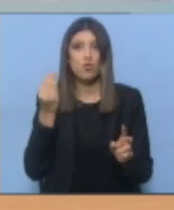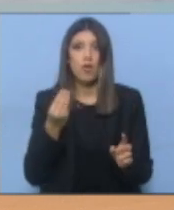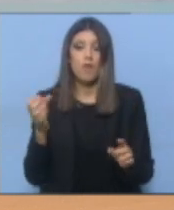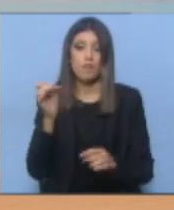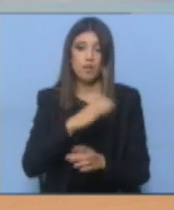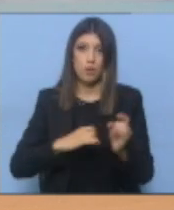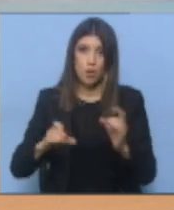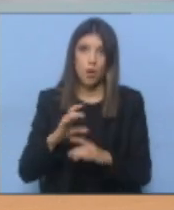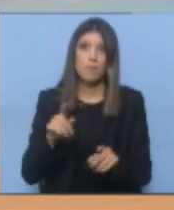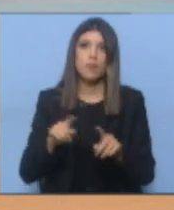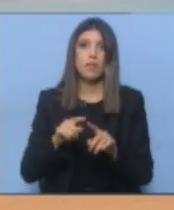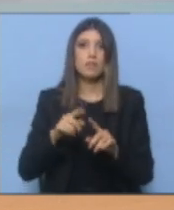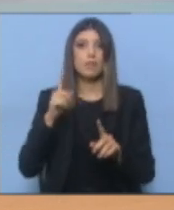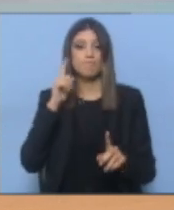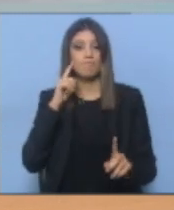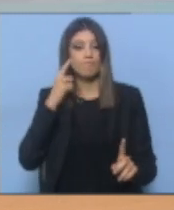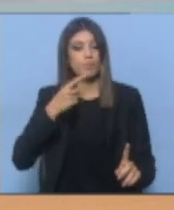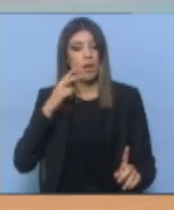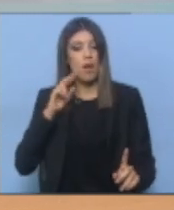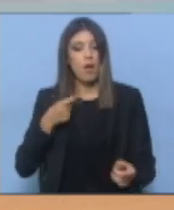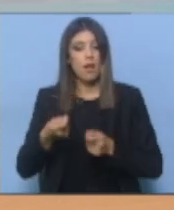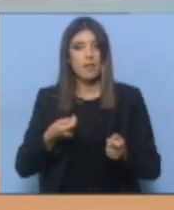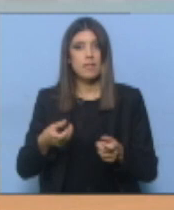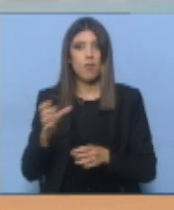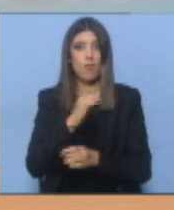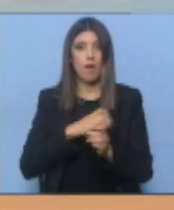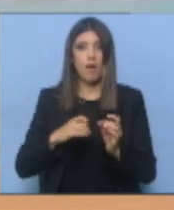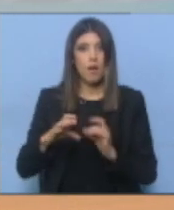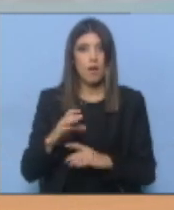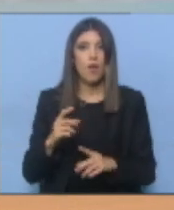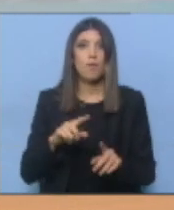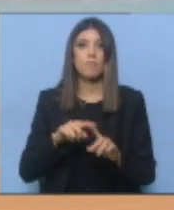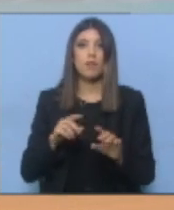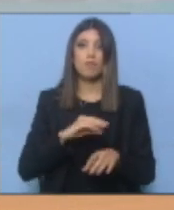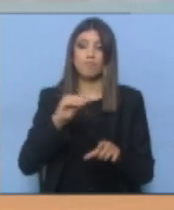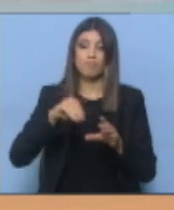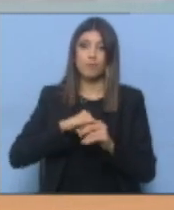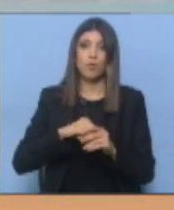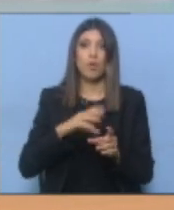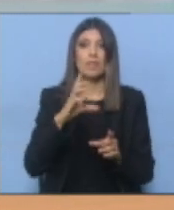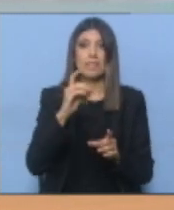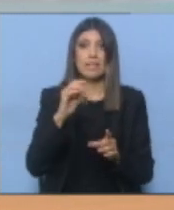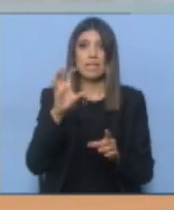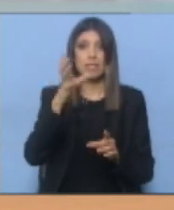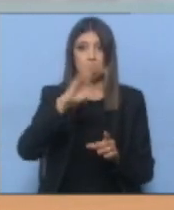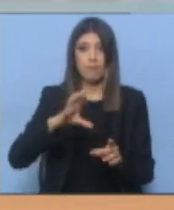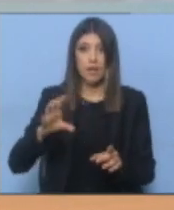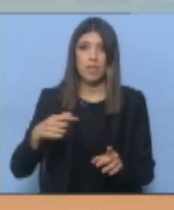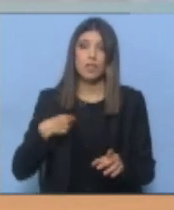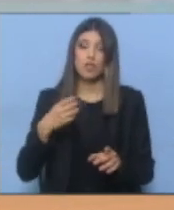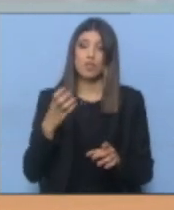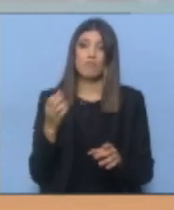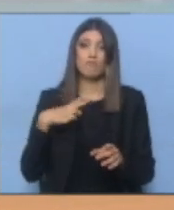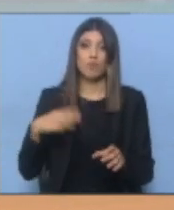Europa, feito também, implementado em 16 países, do qual Portugal faz parte, e, portanto, a partir de